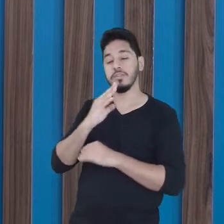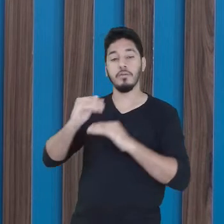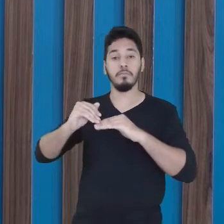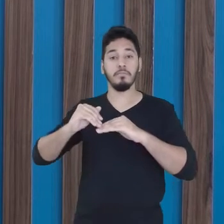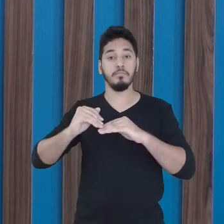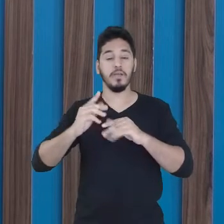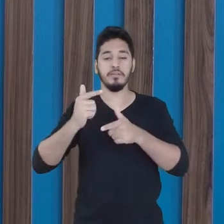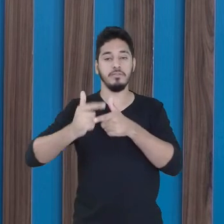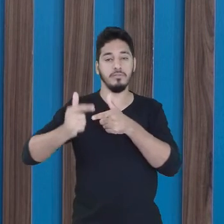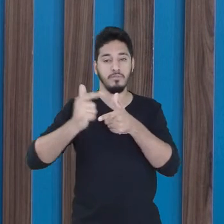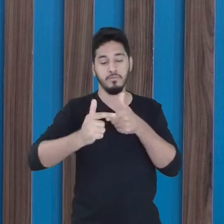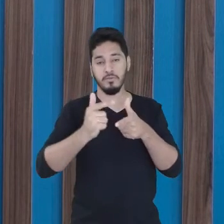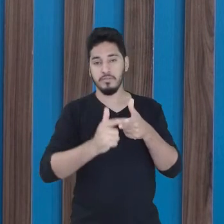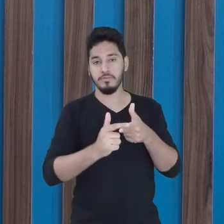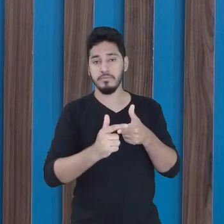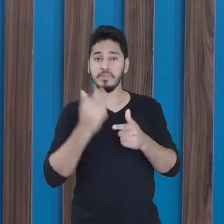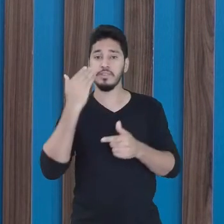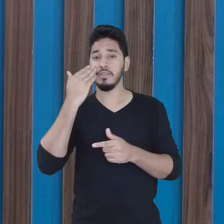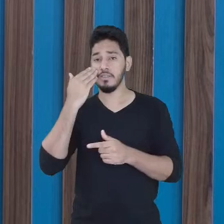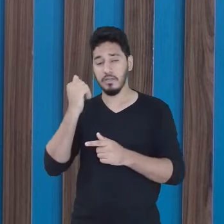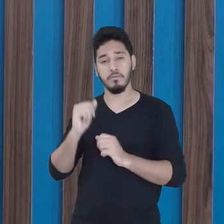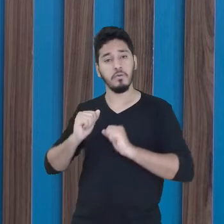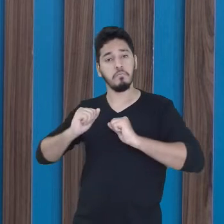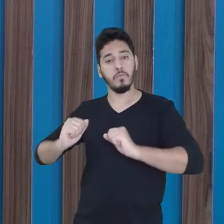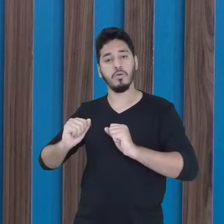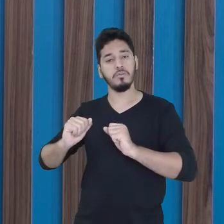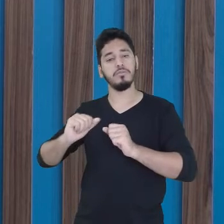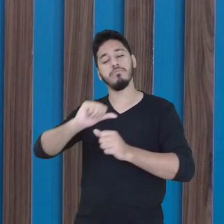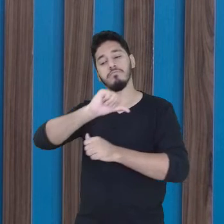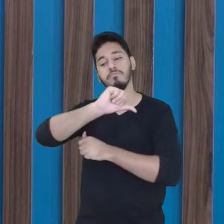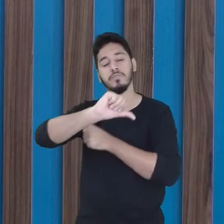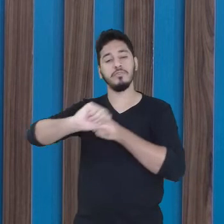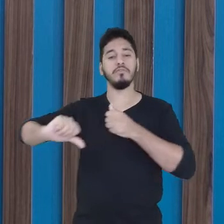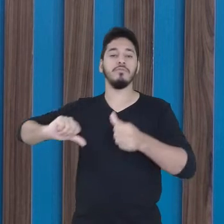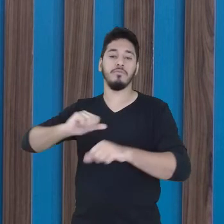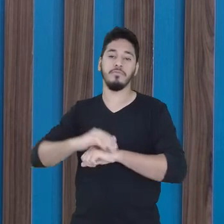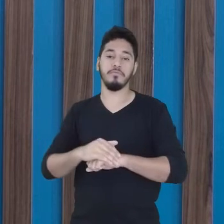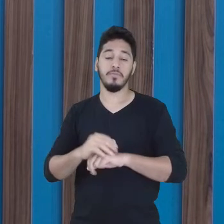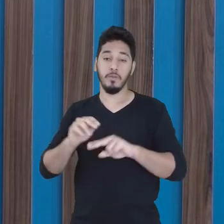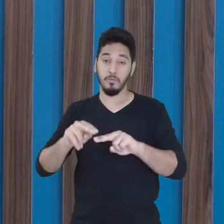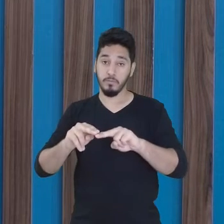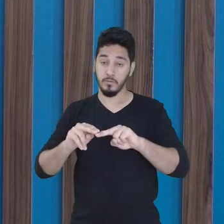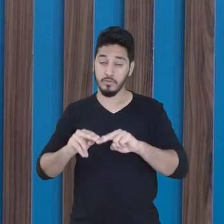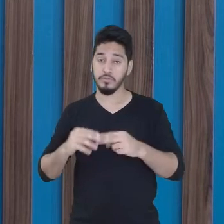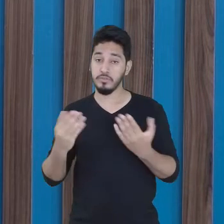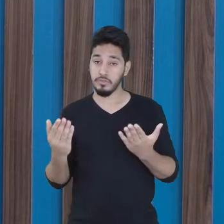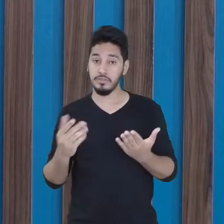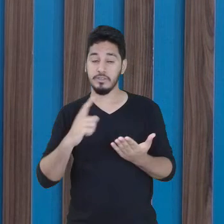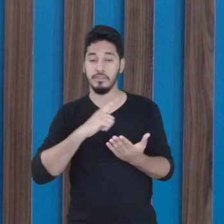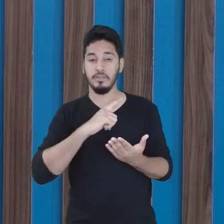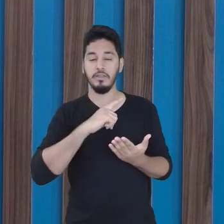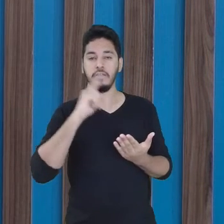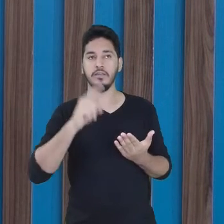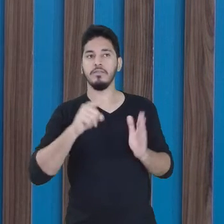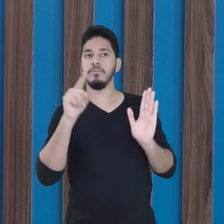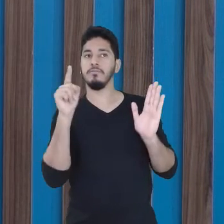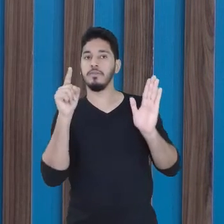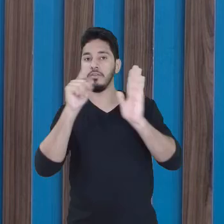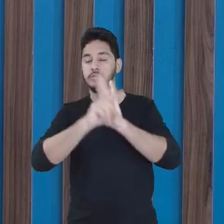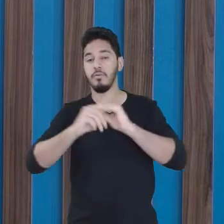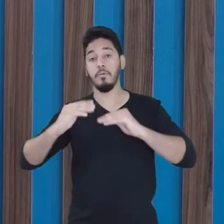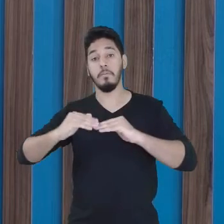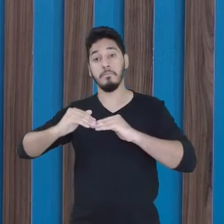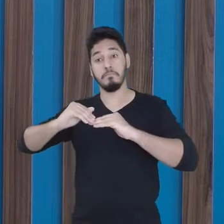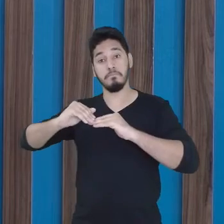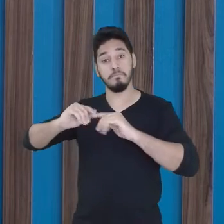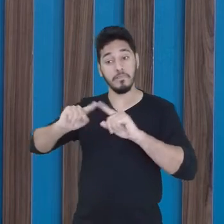essas problemáticas, a gente também pode transformar. Então, por isso que a gente traz essa questão, mas a